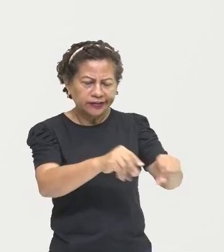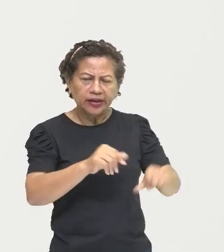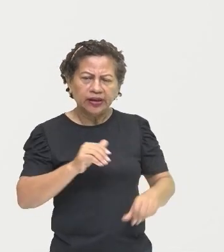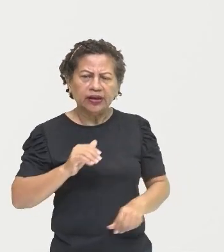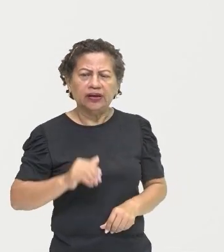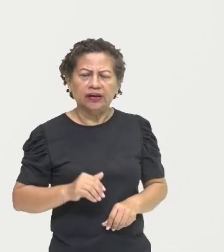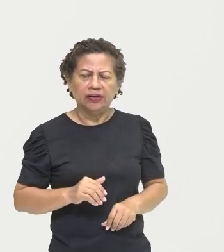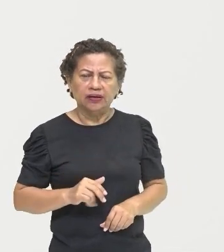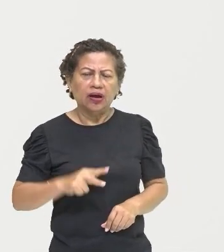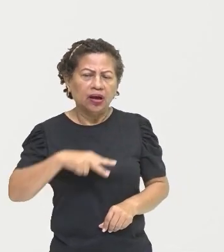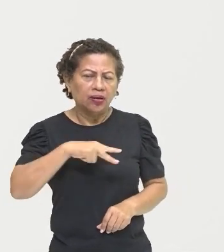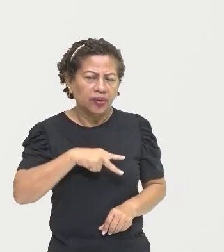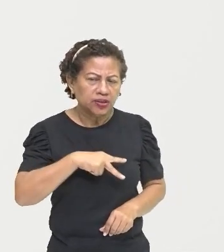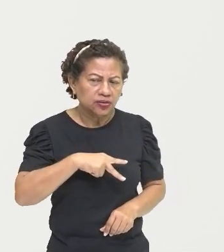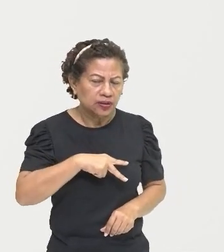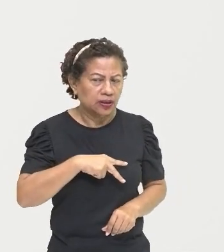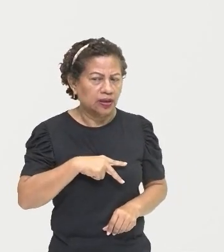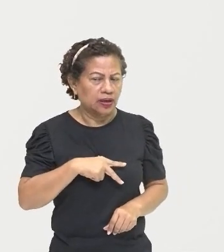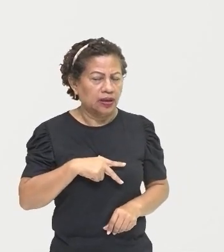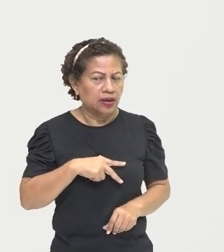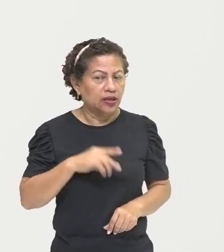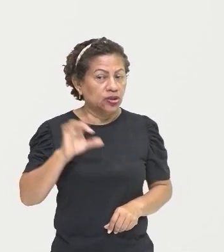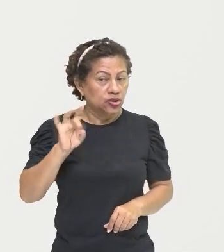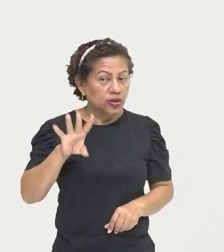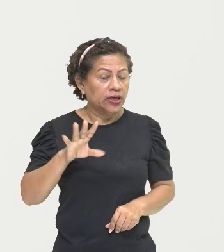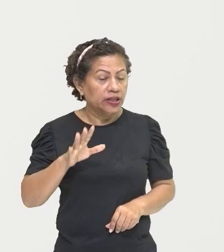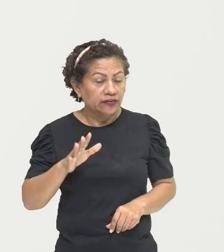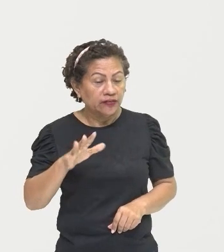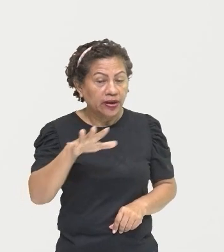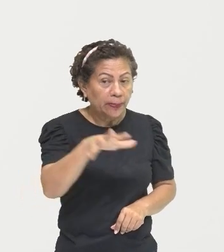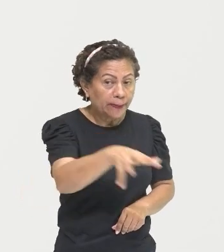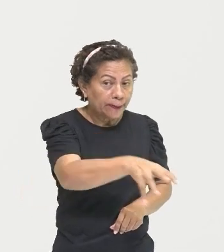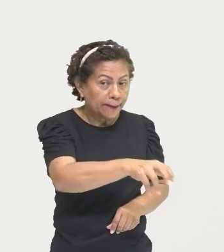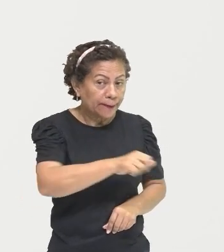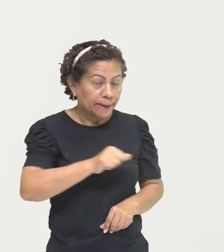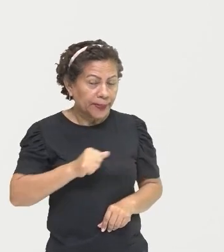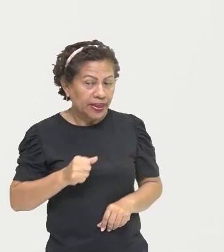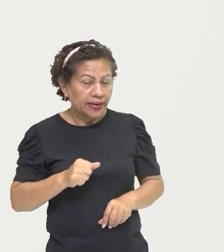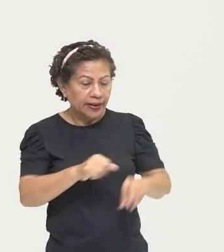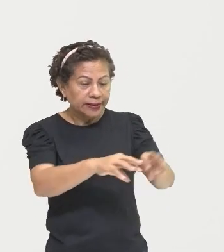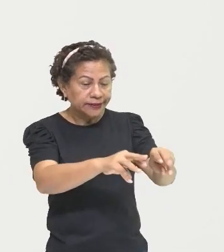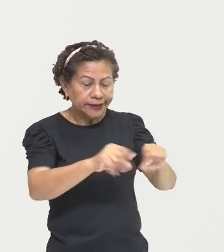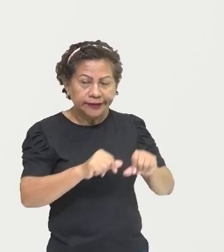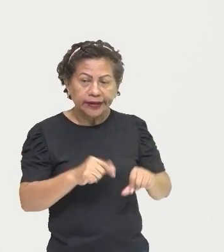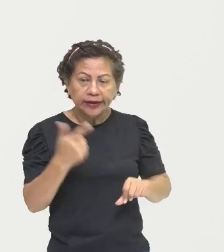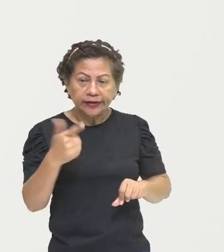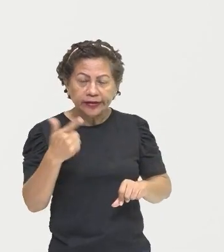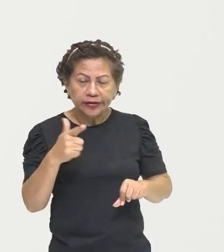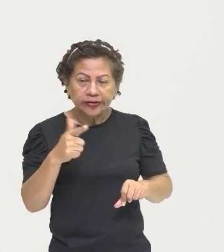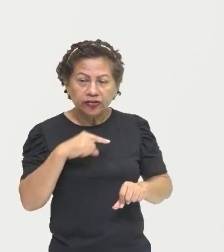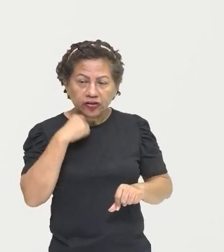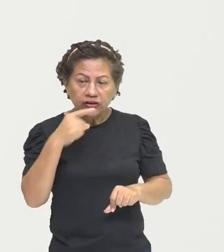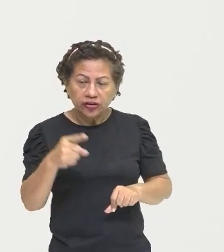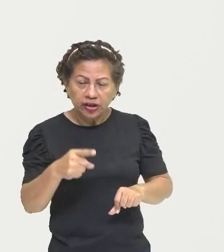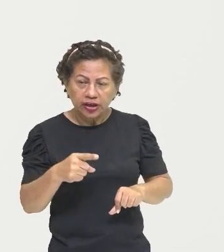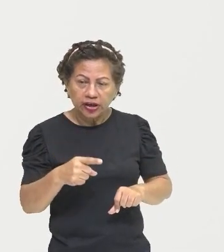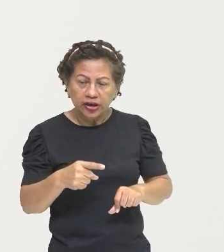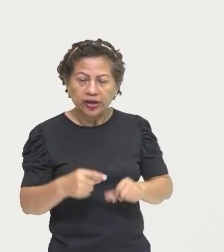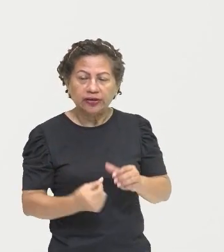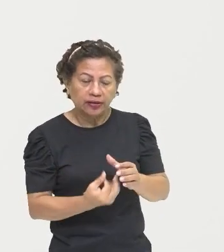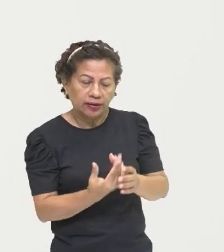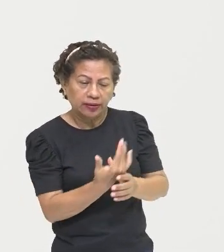tem produção, tá certo? E a partir dessa ocupação, ele constrói assentamentos e divide entre os